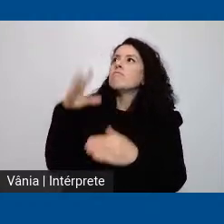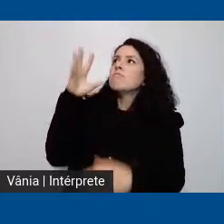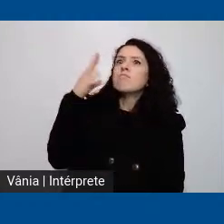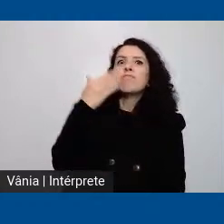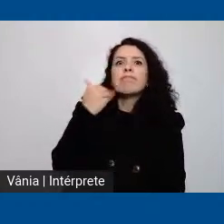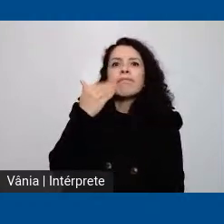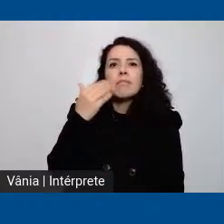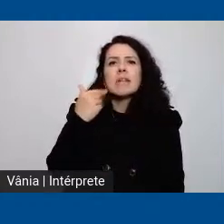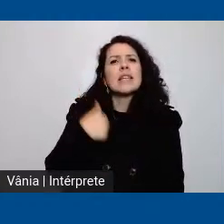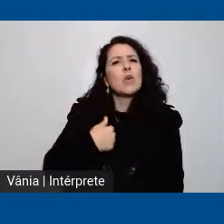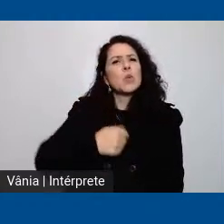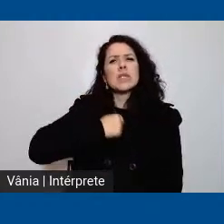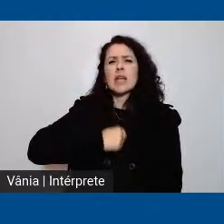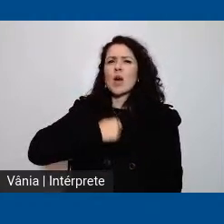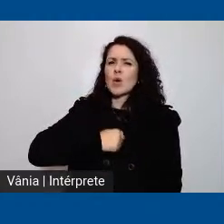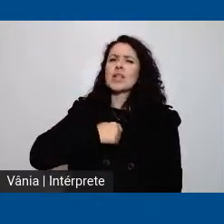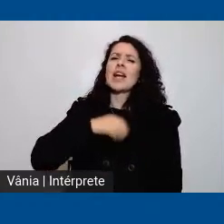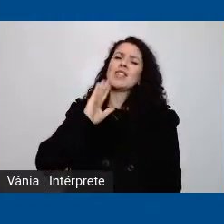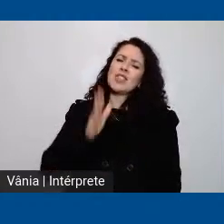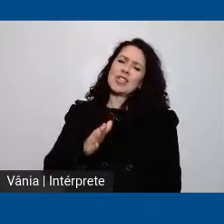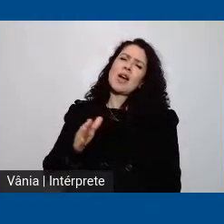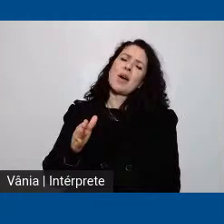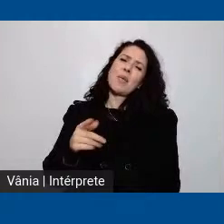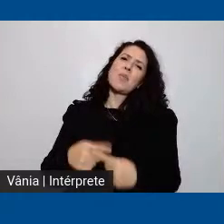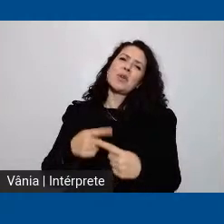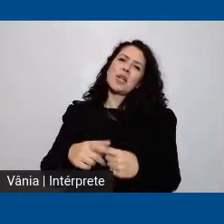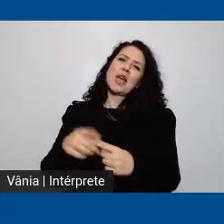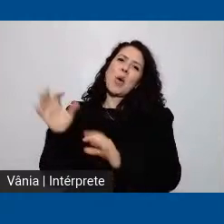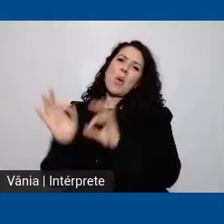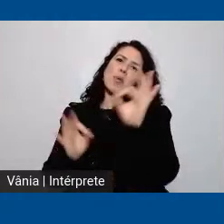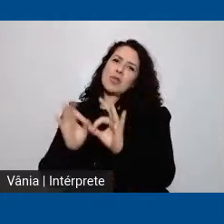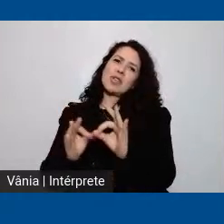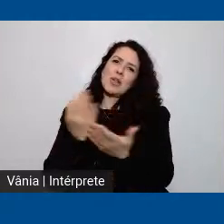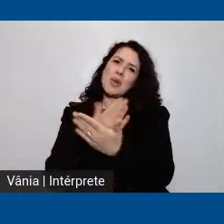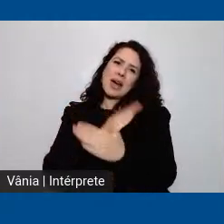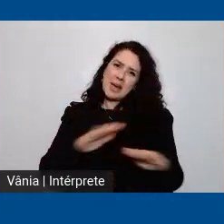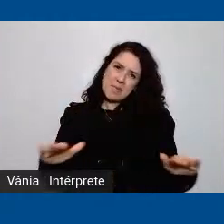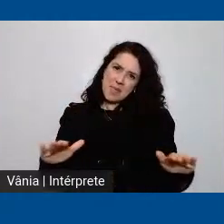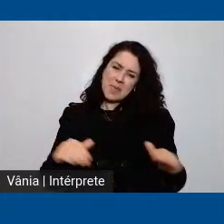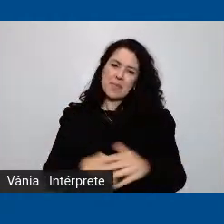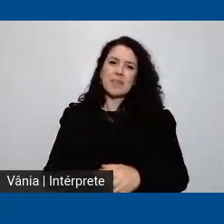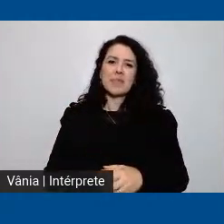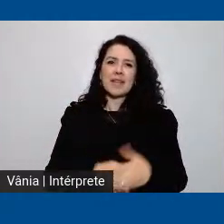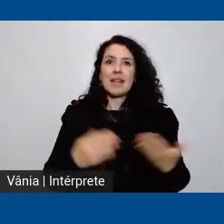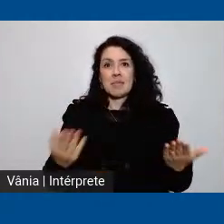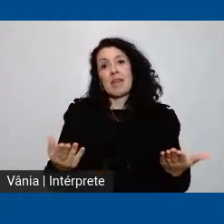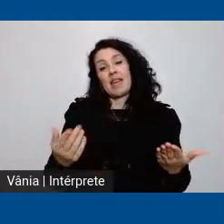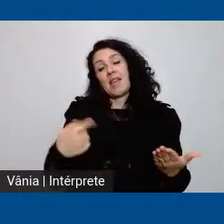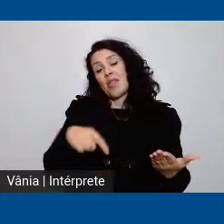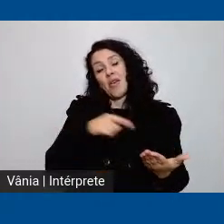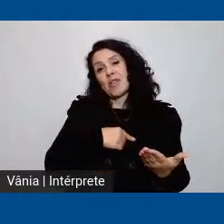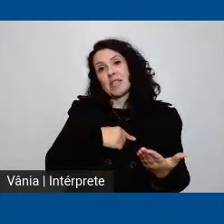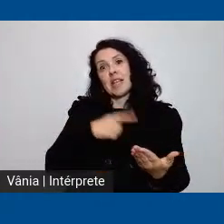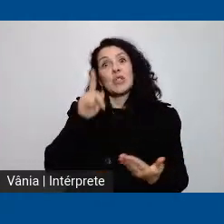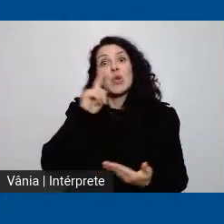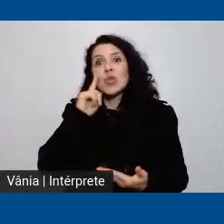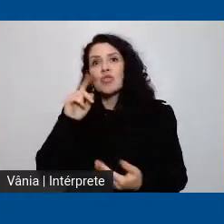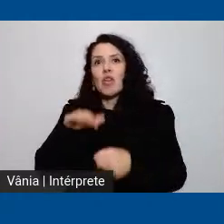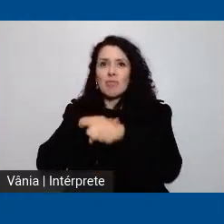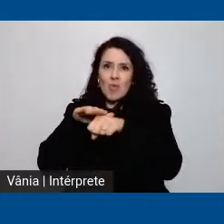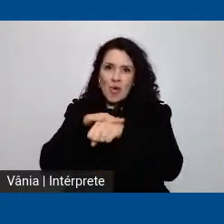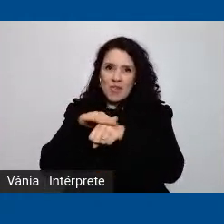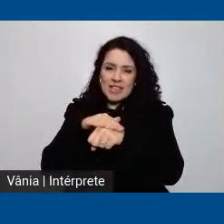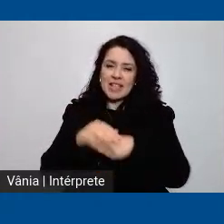sentir muita saudade agora que não vamos nos falar cotidianamente, pelo menos por enquanto. Eu vou fazer